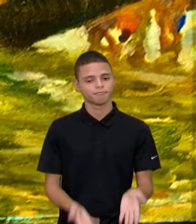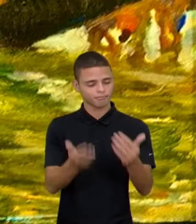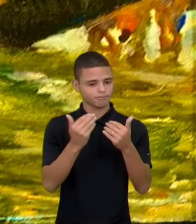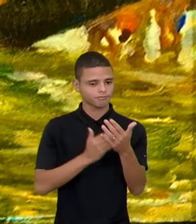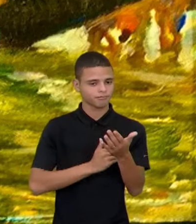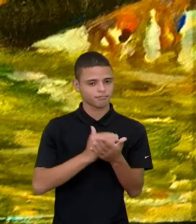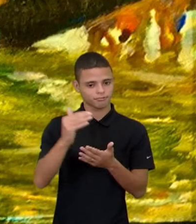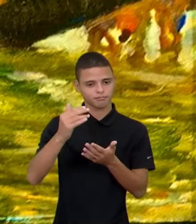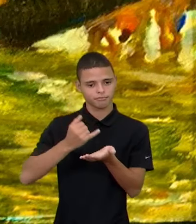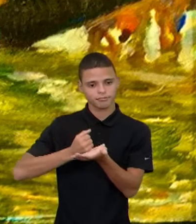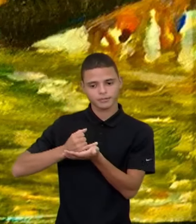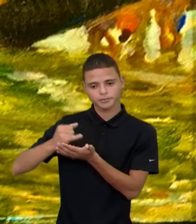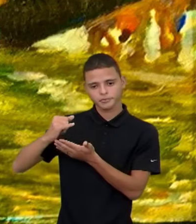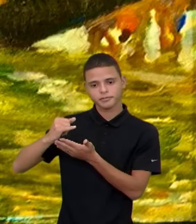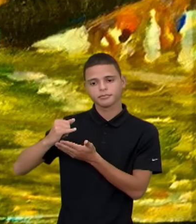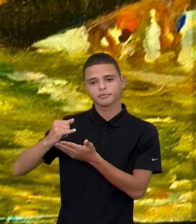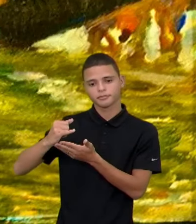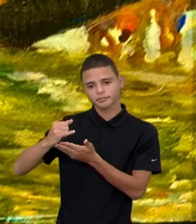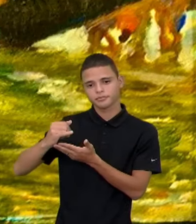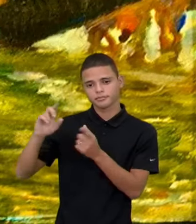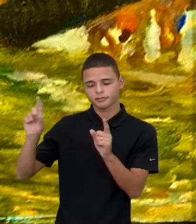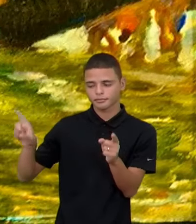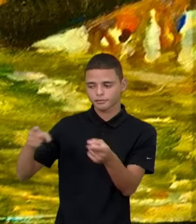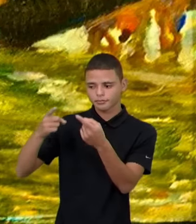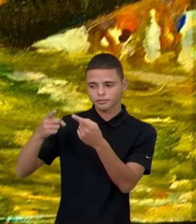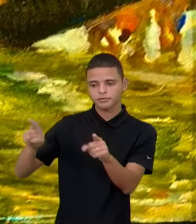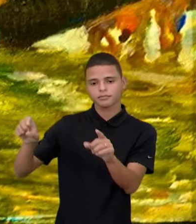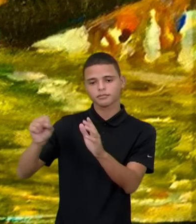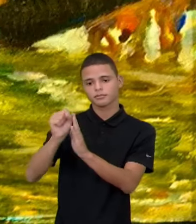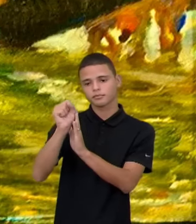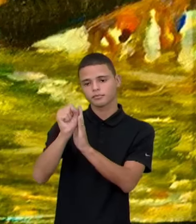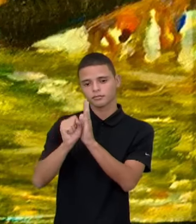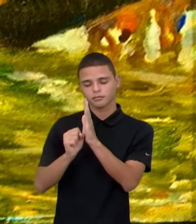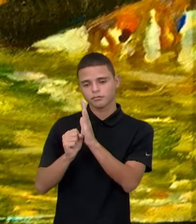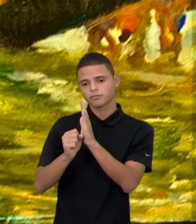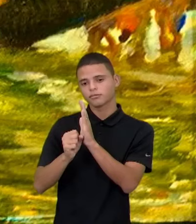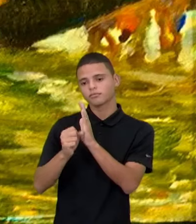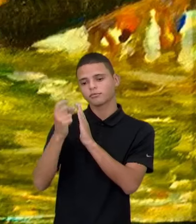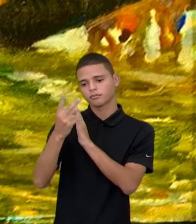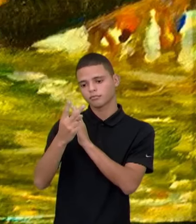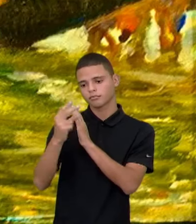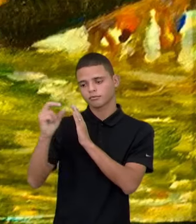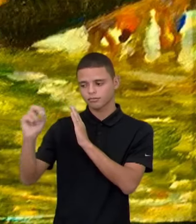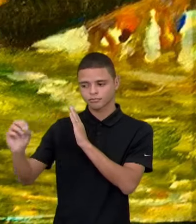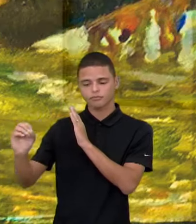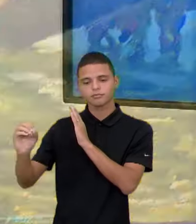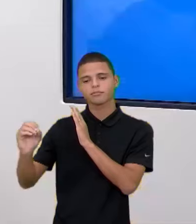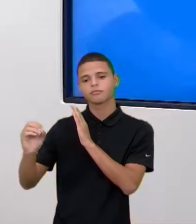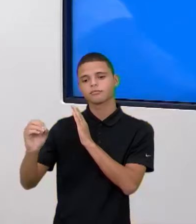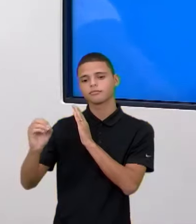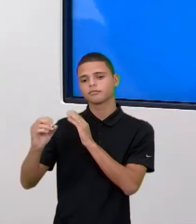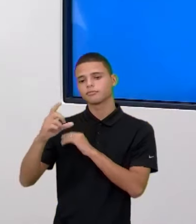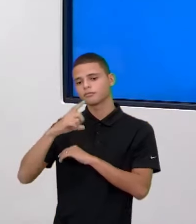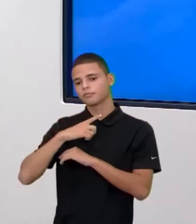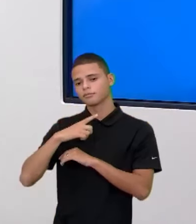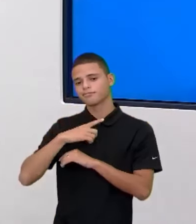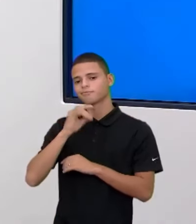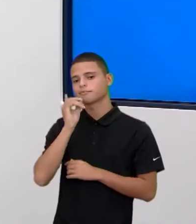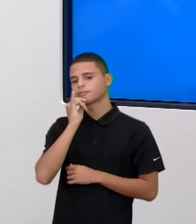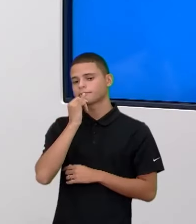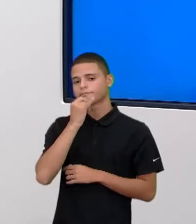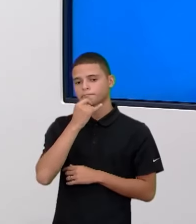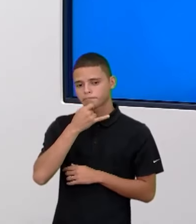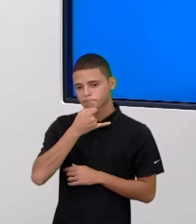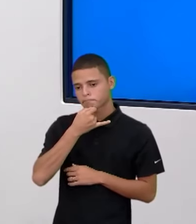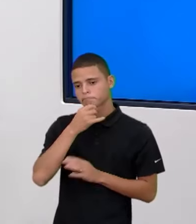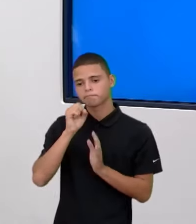aqui com uma introdução à música do século XX, que dá uma certa tristeza falar que